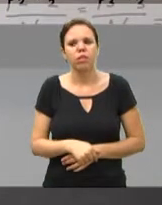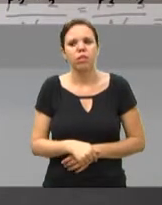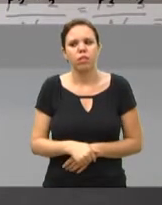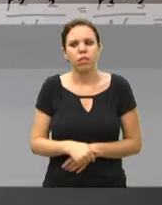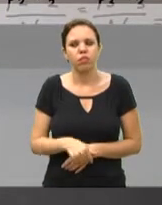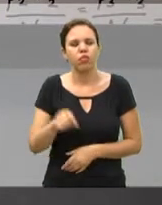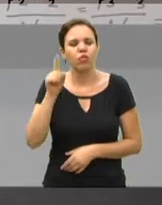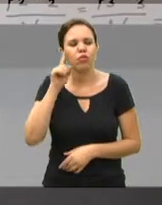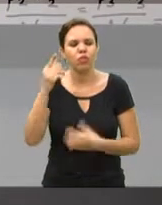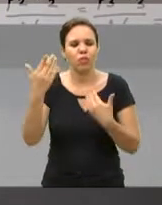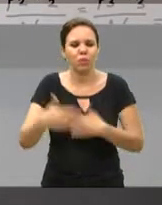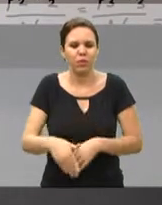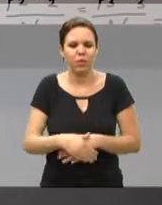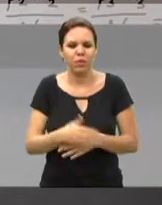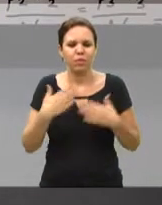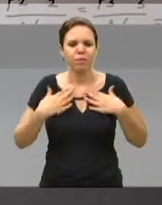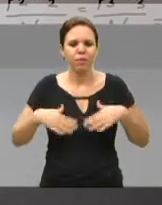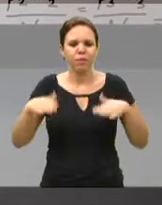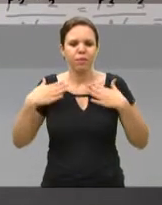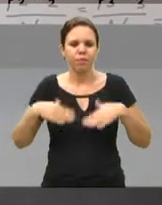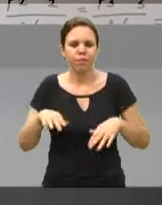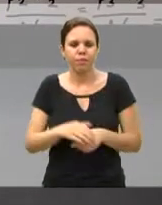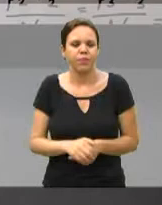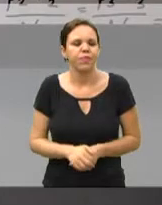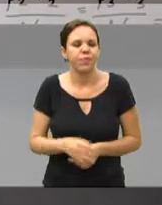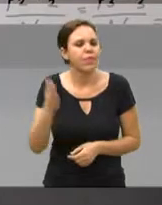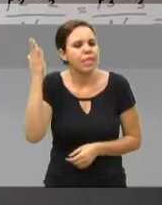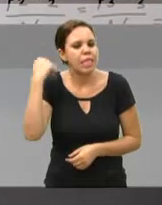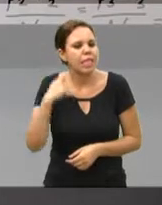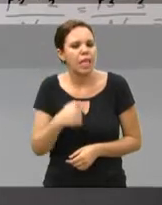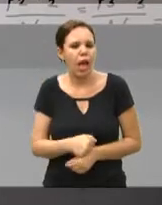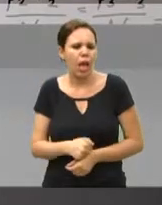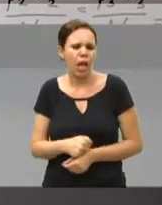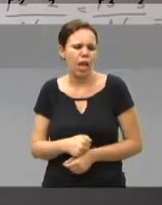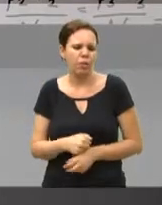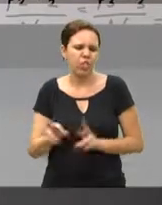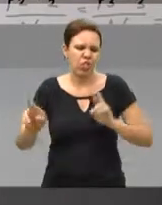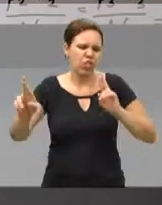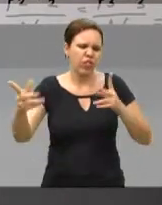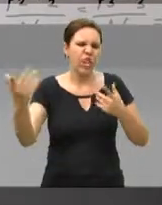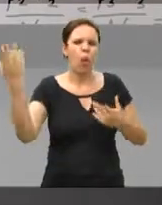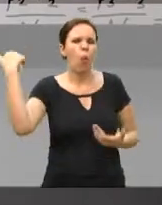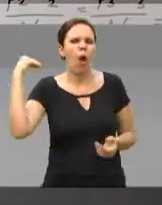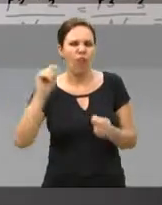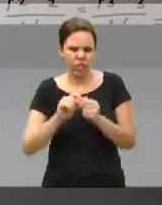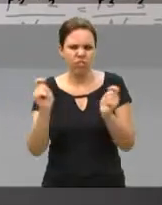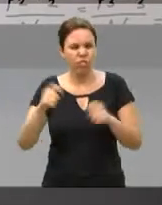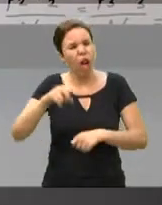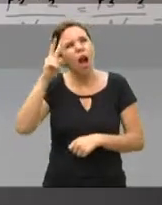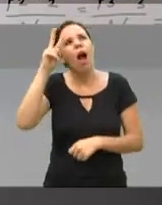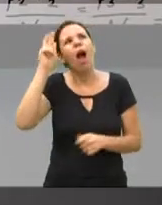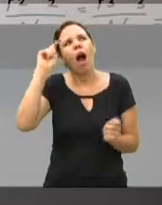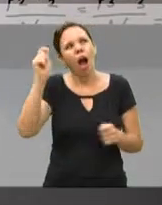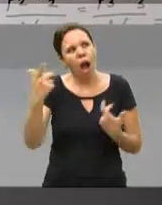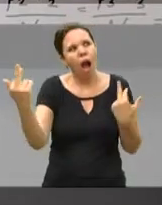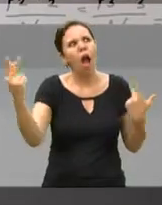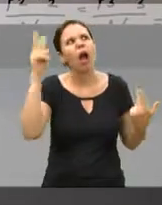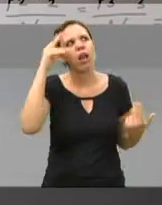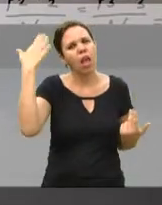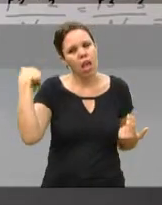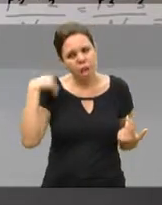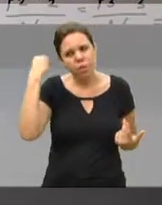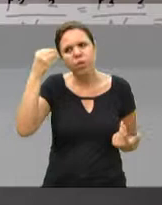no dia da prova mais tranquilo, porque ele sabe que não vai ser nada muito diferente do que aquilo que ele já fez na escola. Ele já passou por